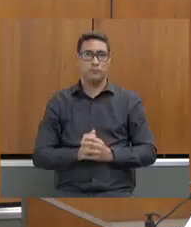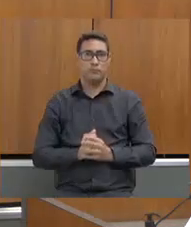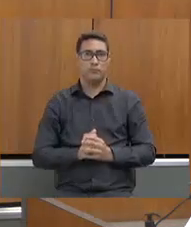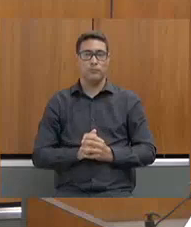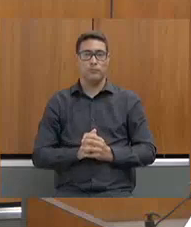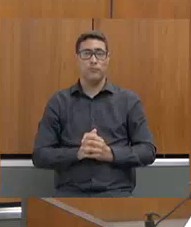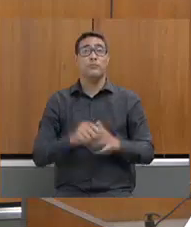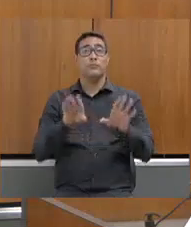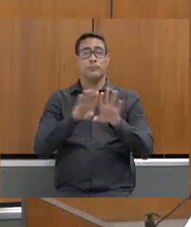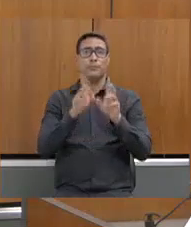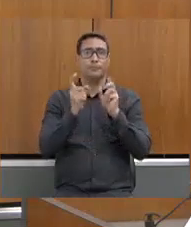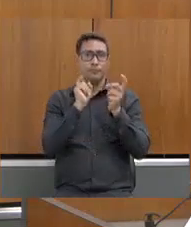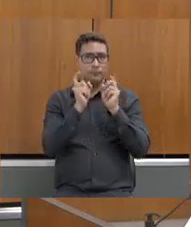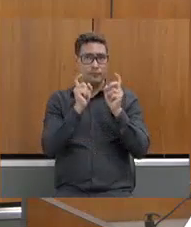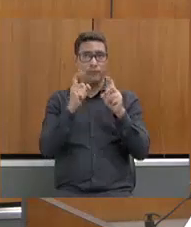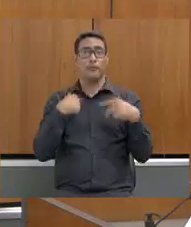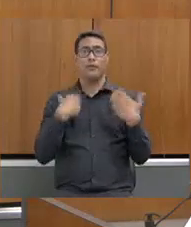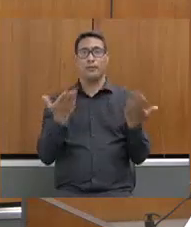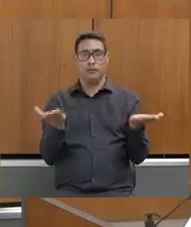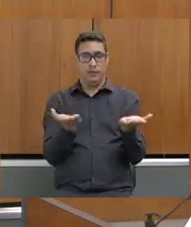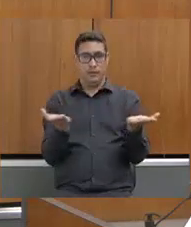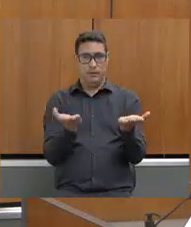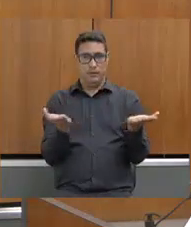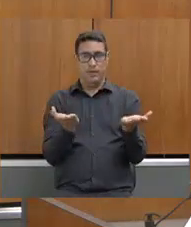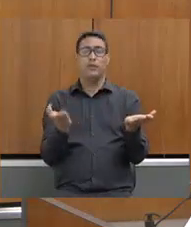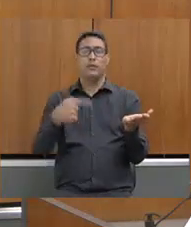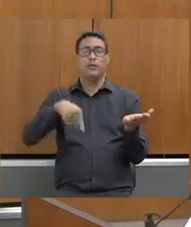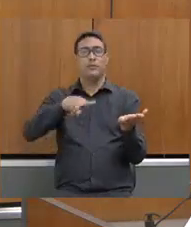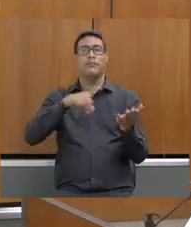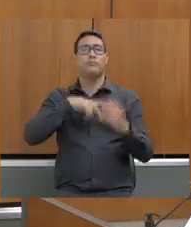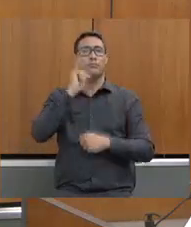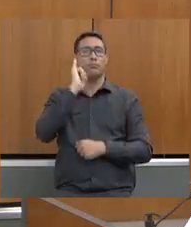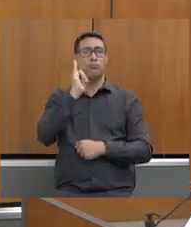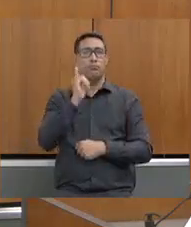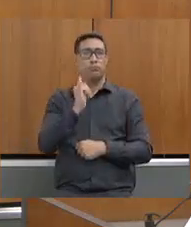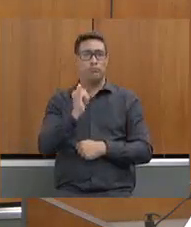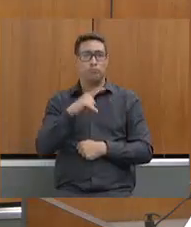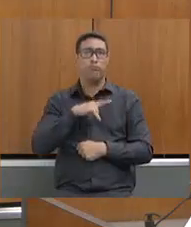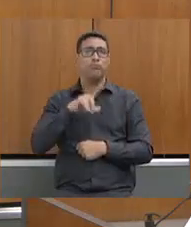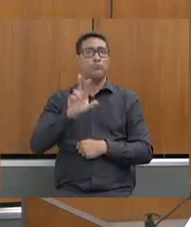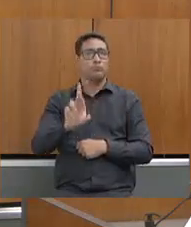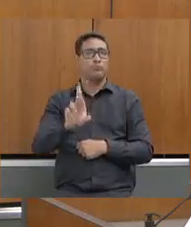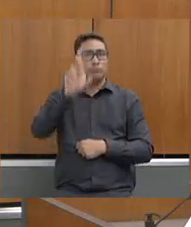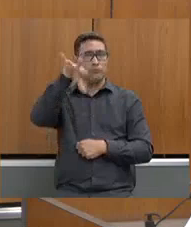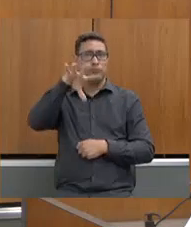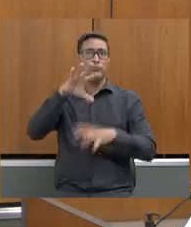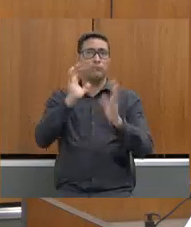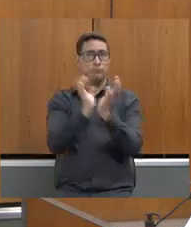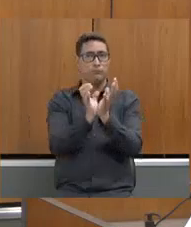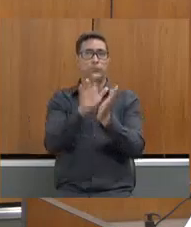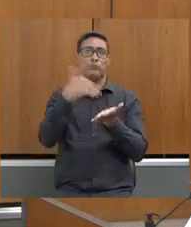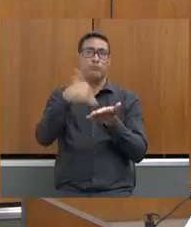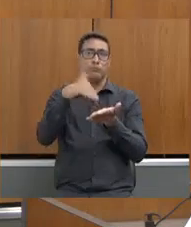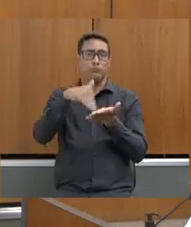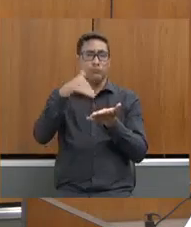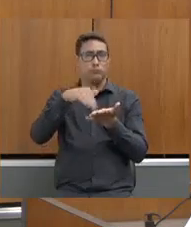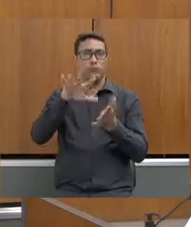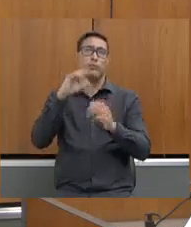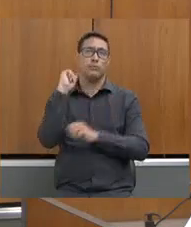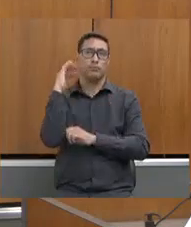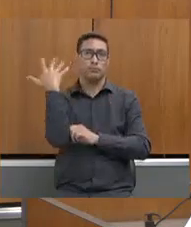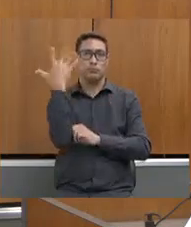Esta reunião se destina a prestar informações sobre a gestão da Secretaria de Estado de Meio Ambiente e Desenvolvimento